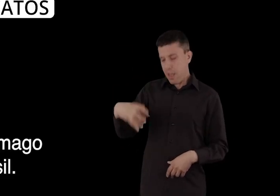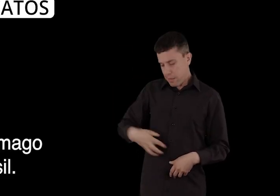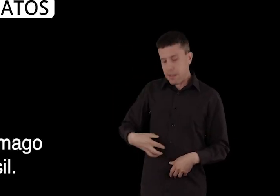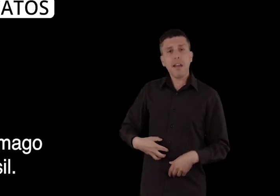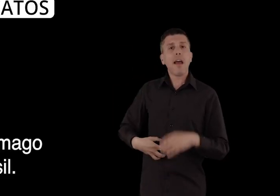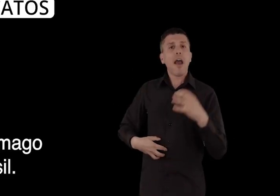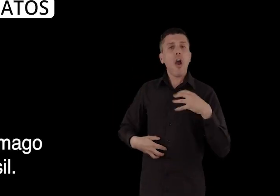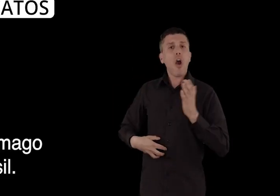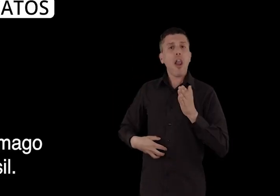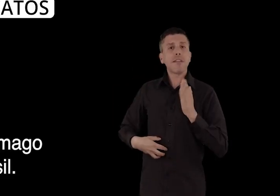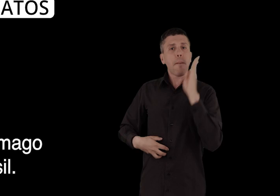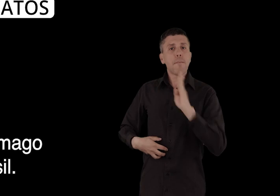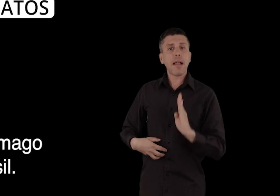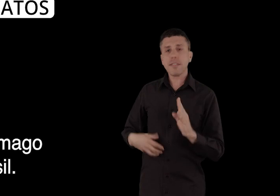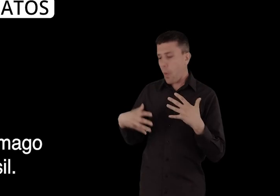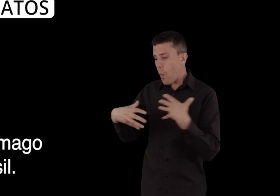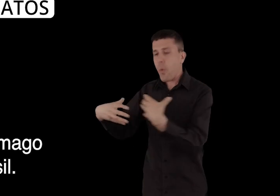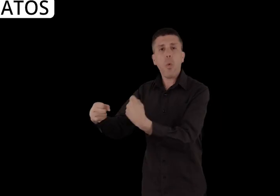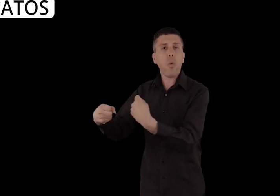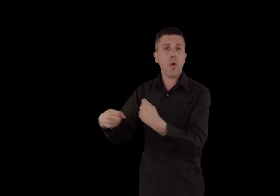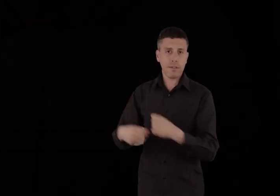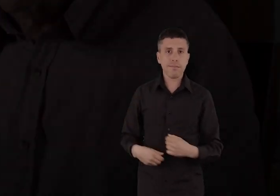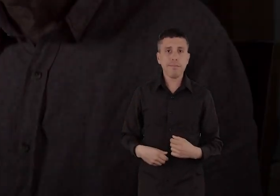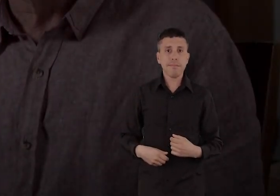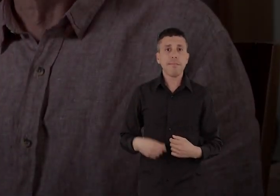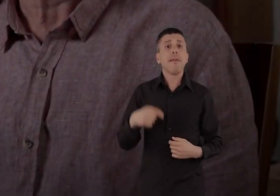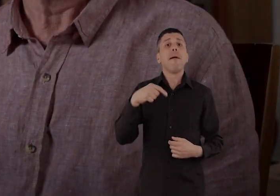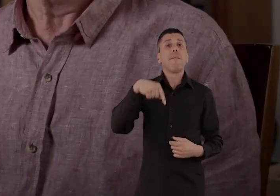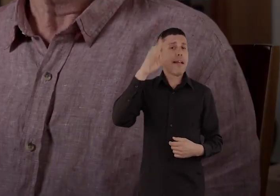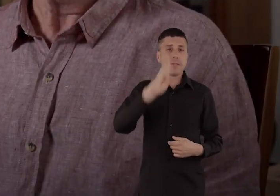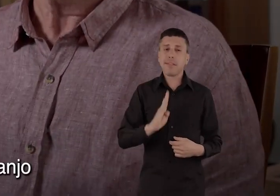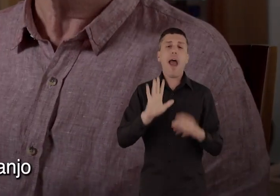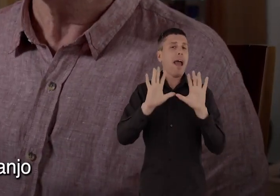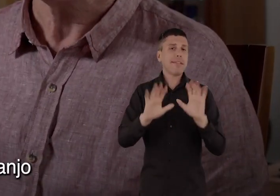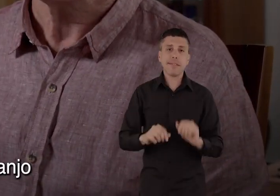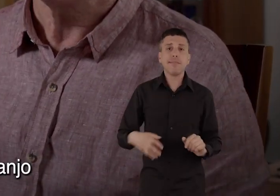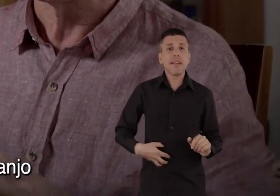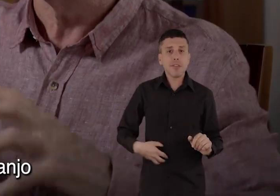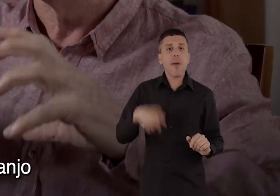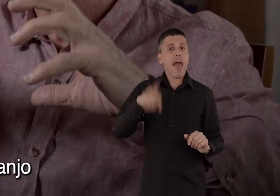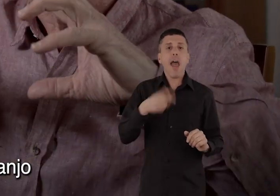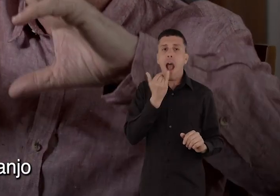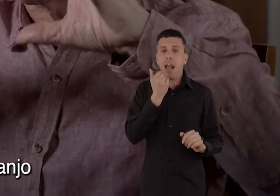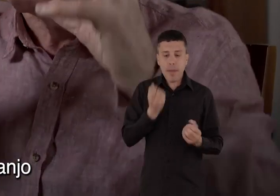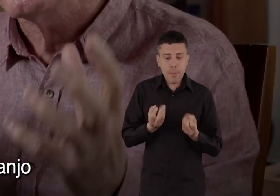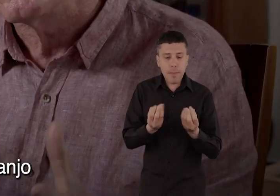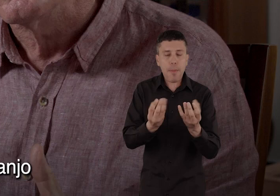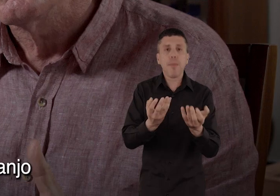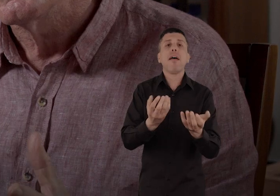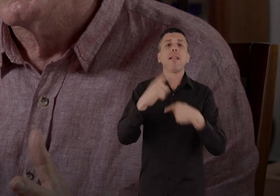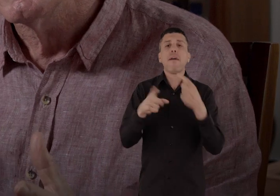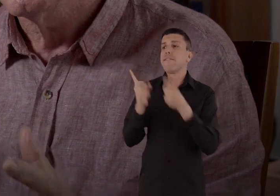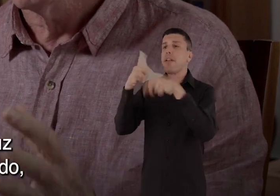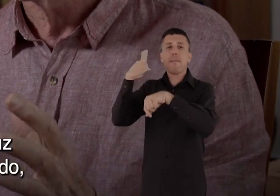roubando o estômago e o coração do Brasil. Por quê? Hermes Zanetti em uma sala. Porque se fez um